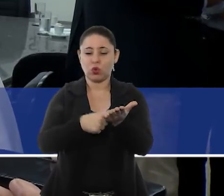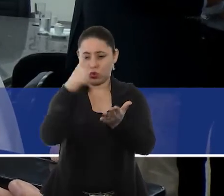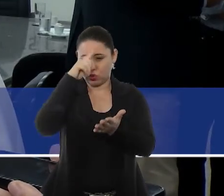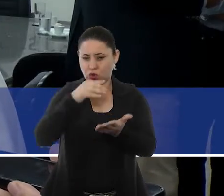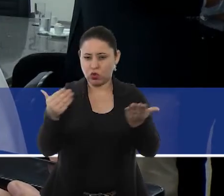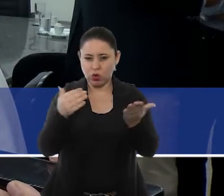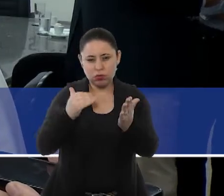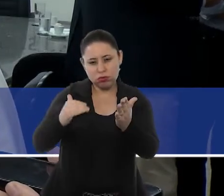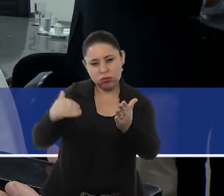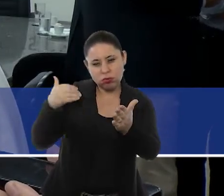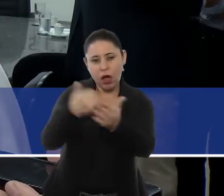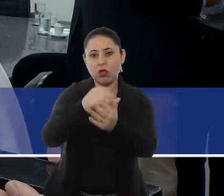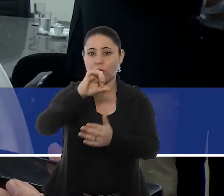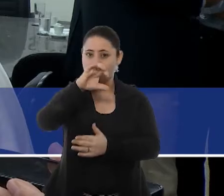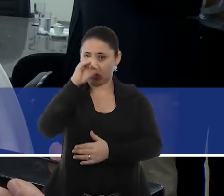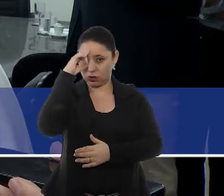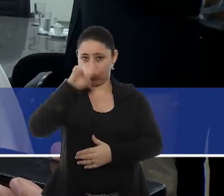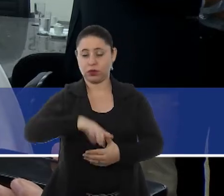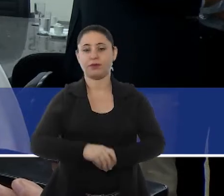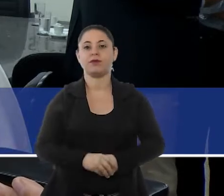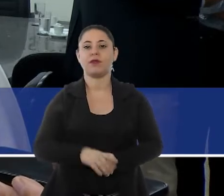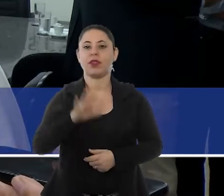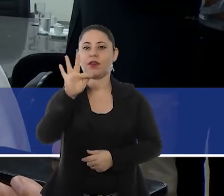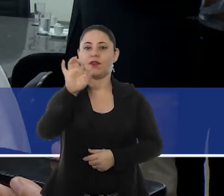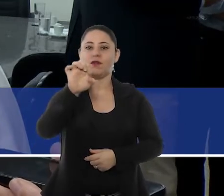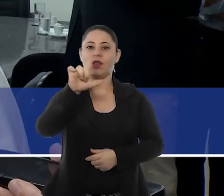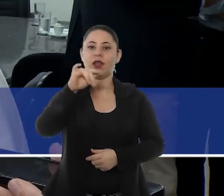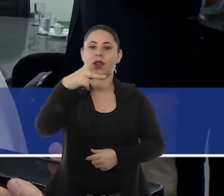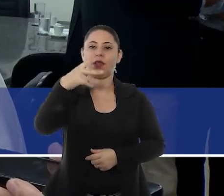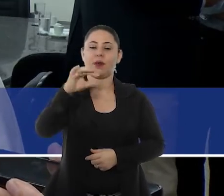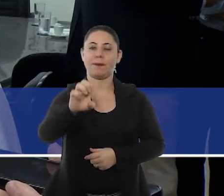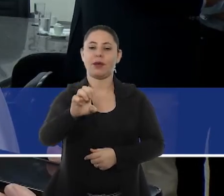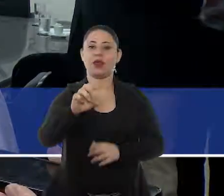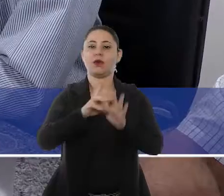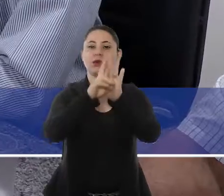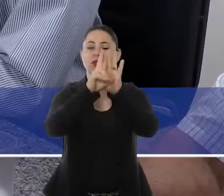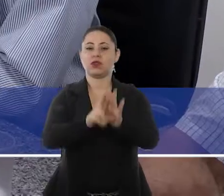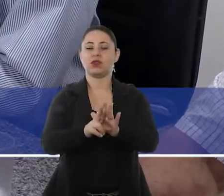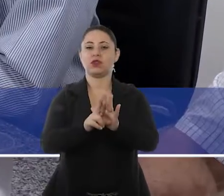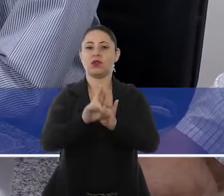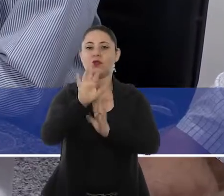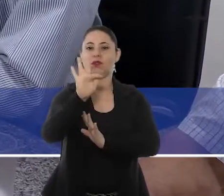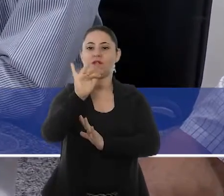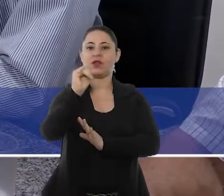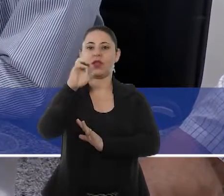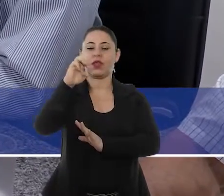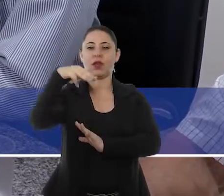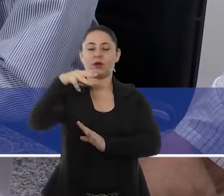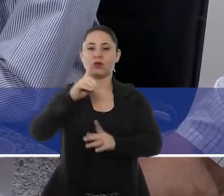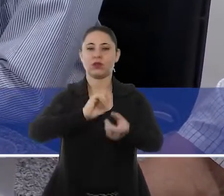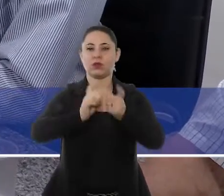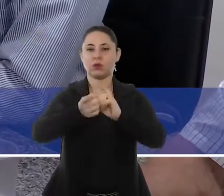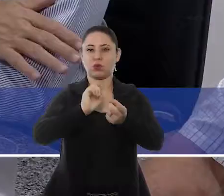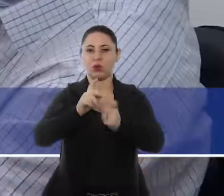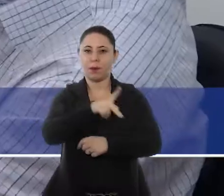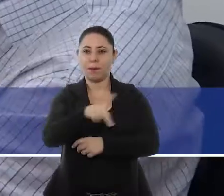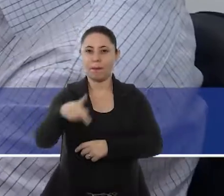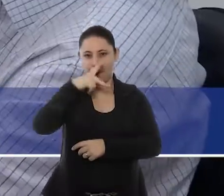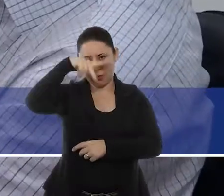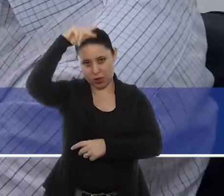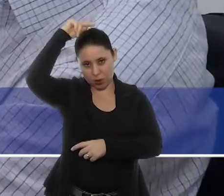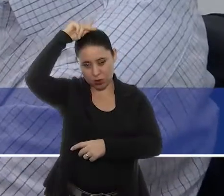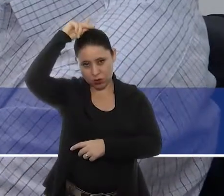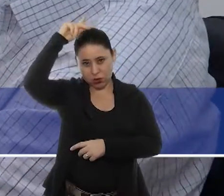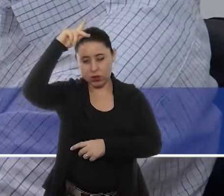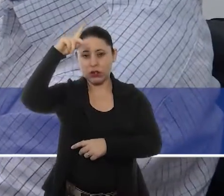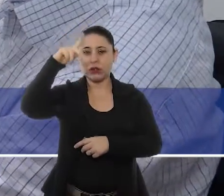fazer a adesão, né, a partir da data de hoje até dentro de 90 dias a contar de hoje. Felipe Matos e representantes da FIEME se reuniram